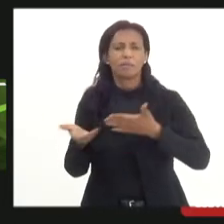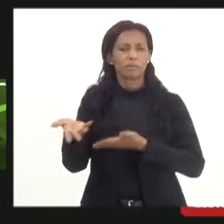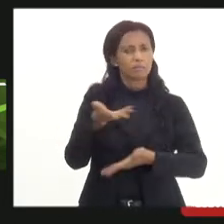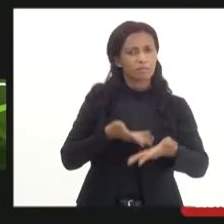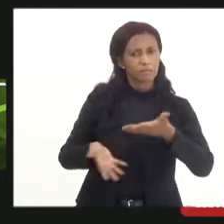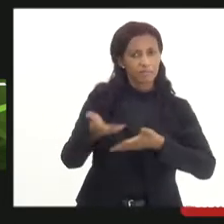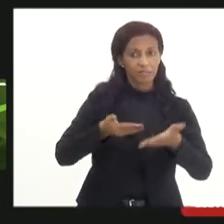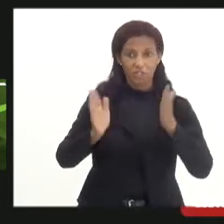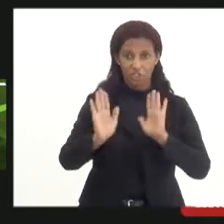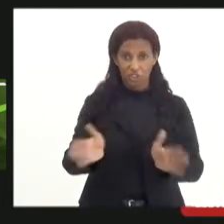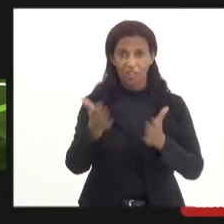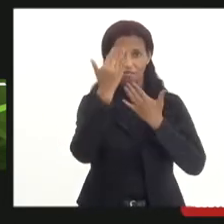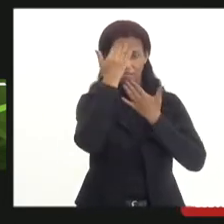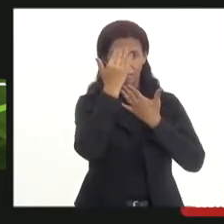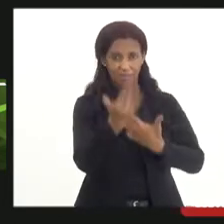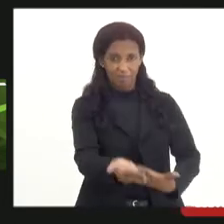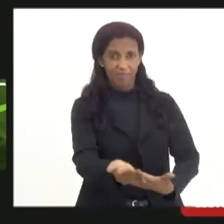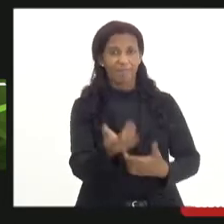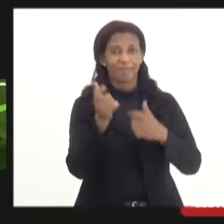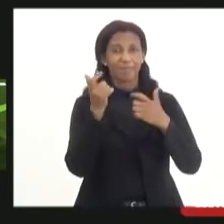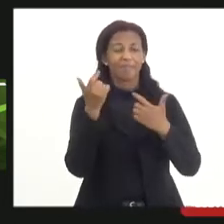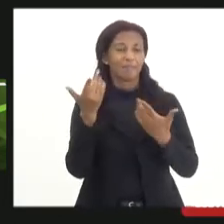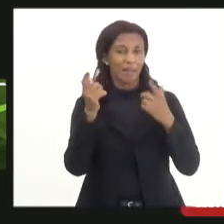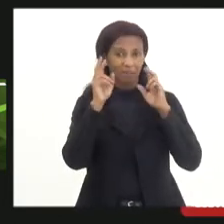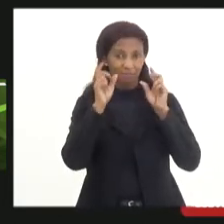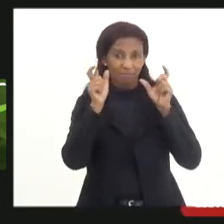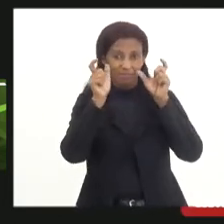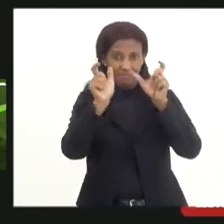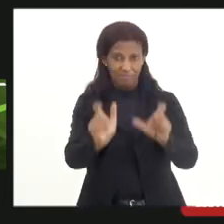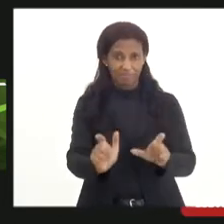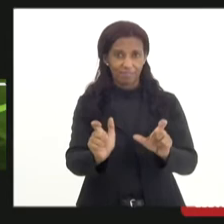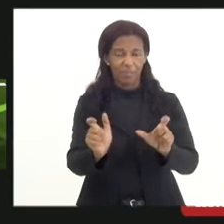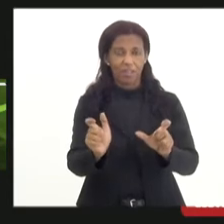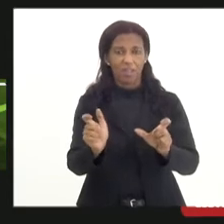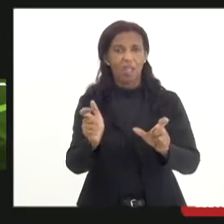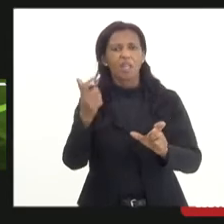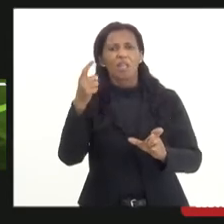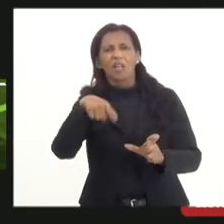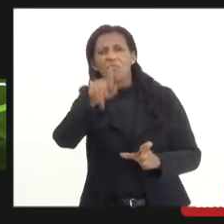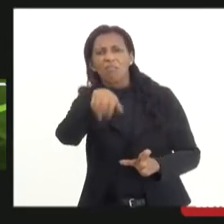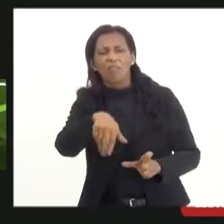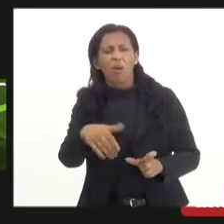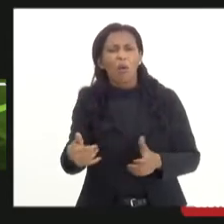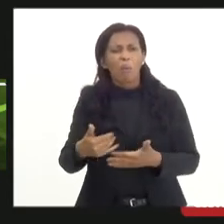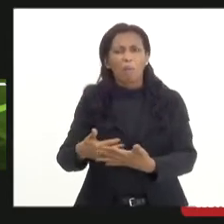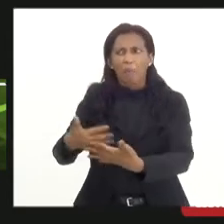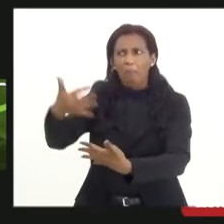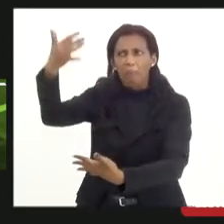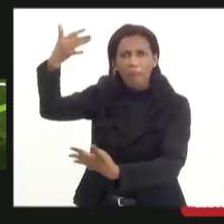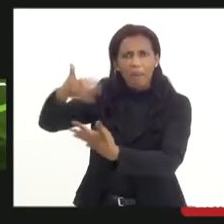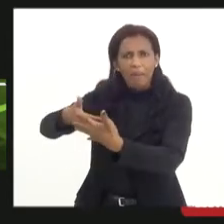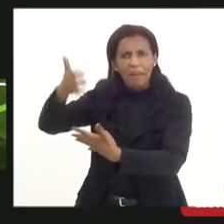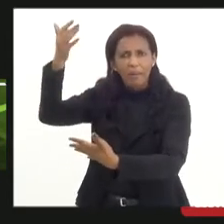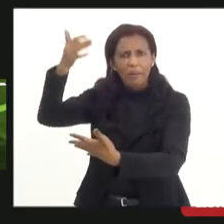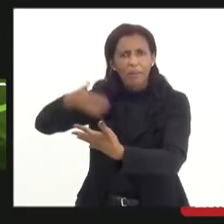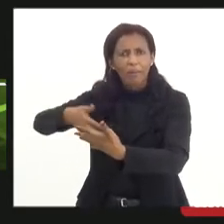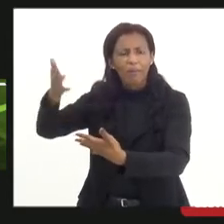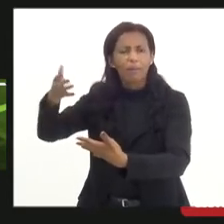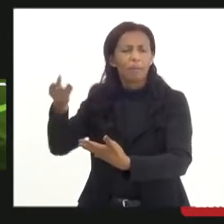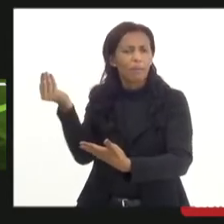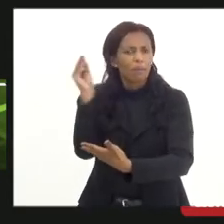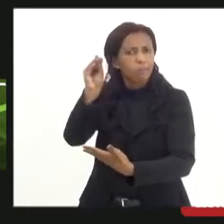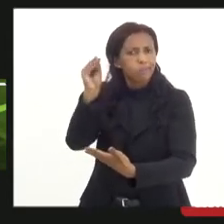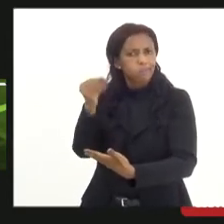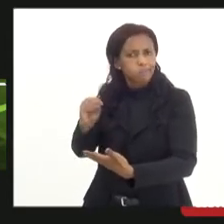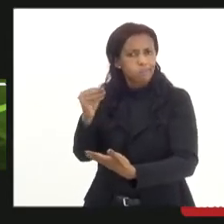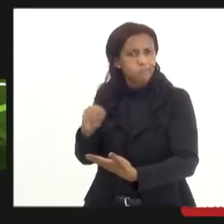já agradece aí, né, pela atenção, trouxe algum painel para estar sendo colocado,